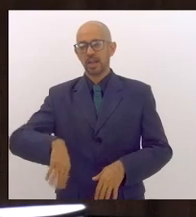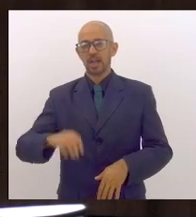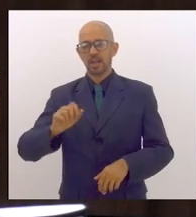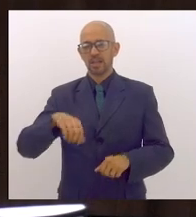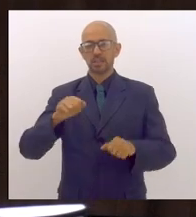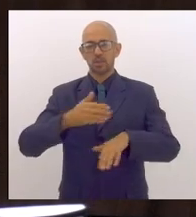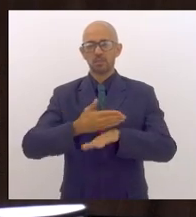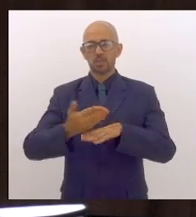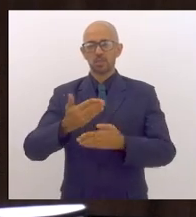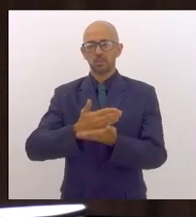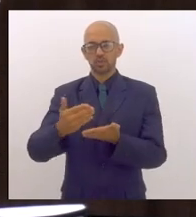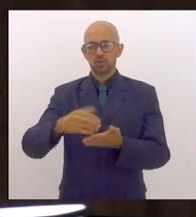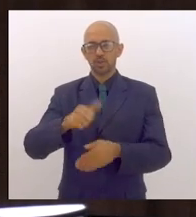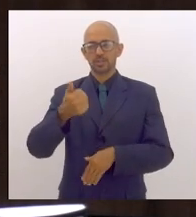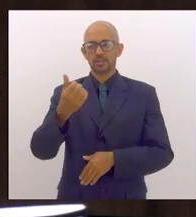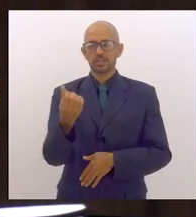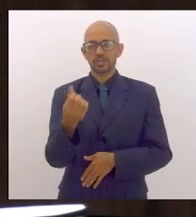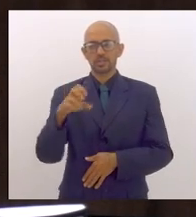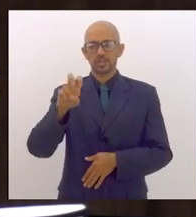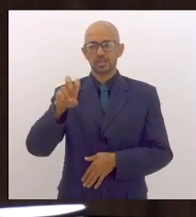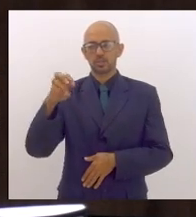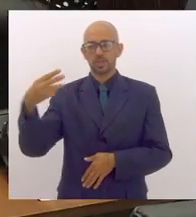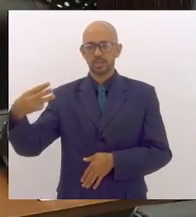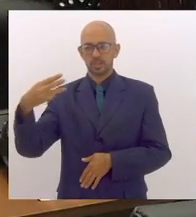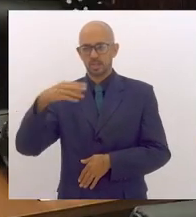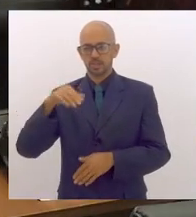encerrou-se às 16 horas e 53 minutos.